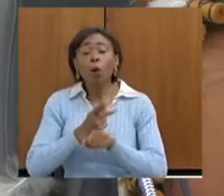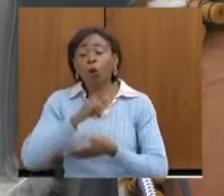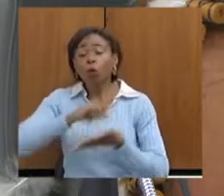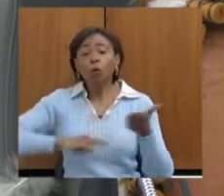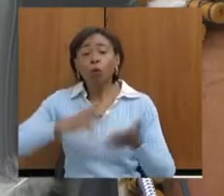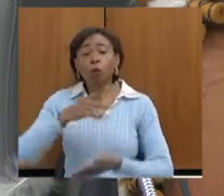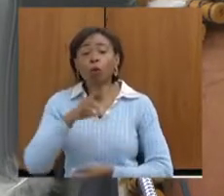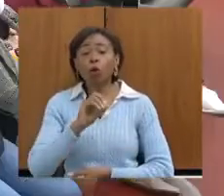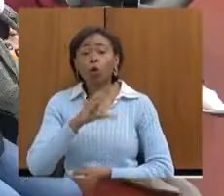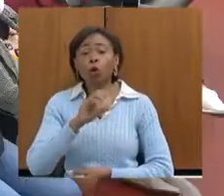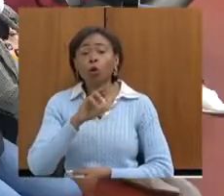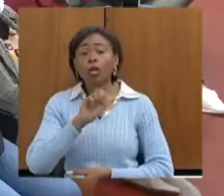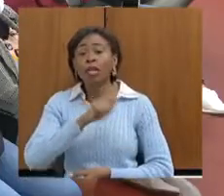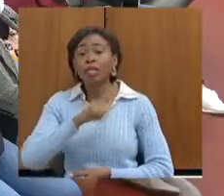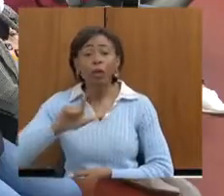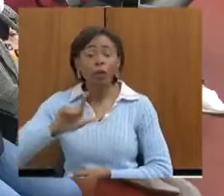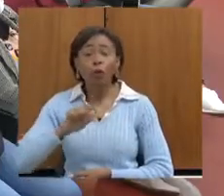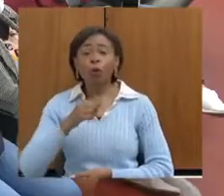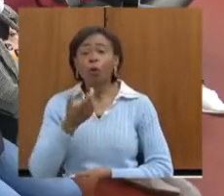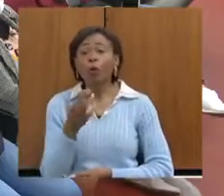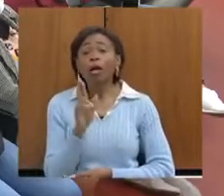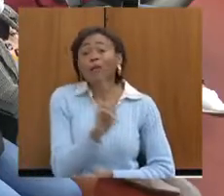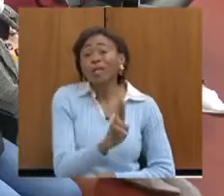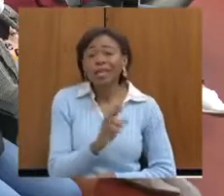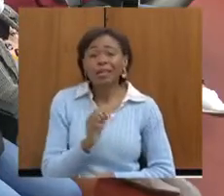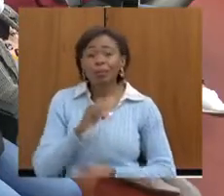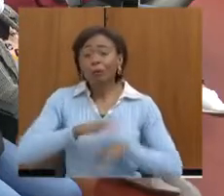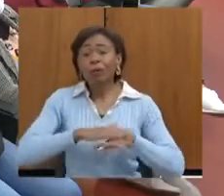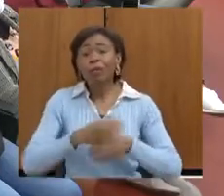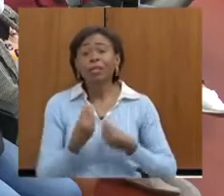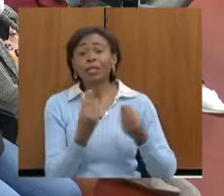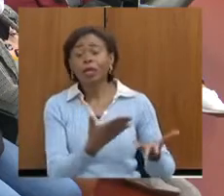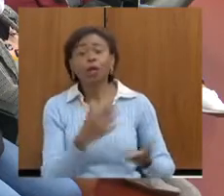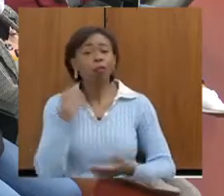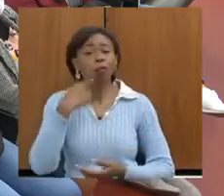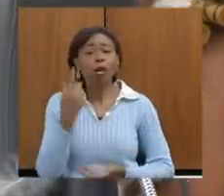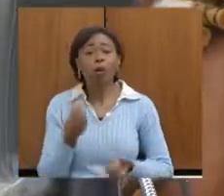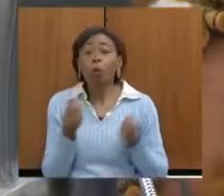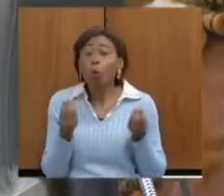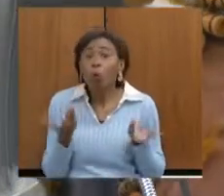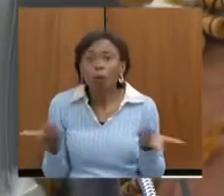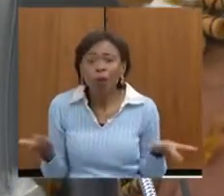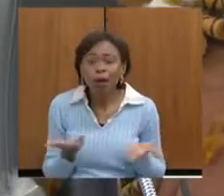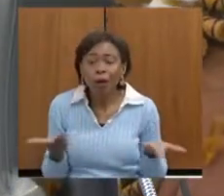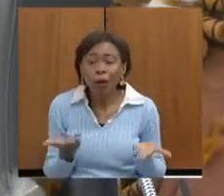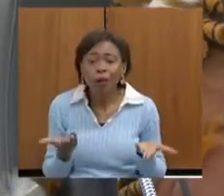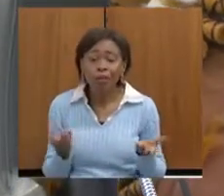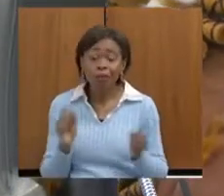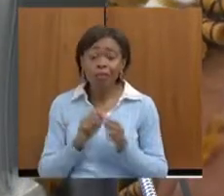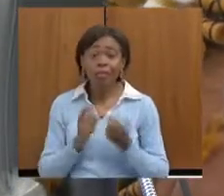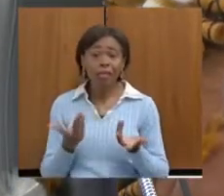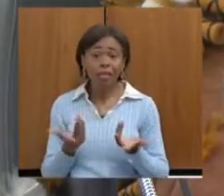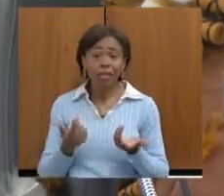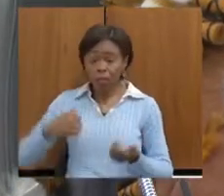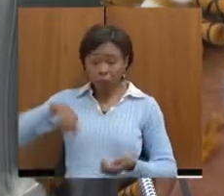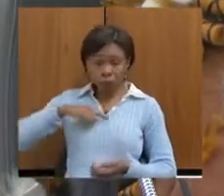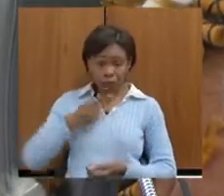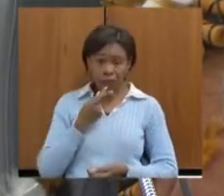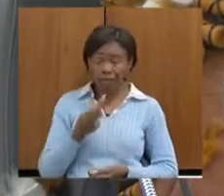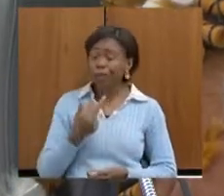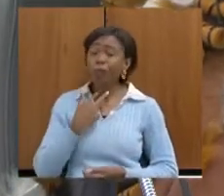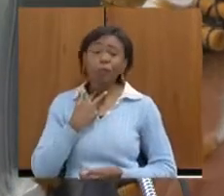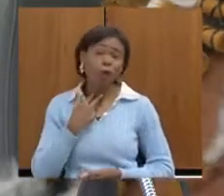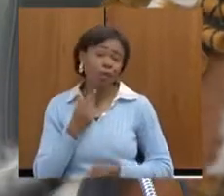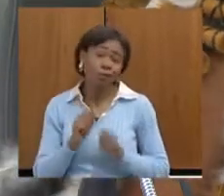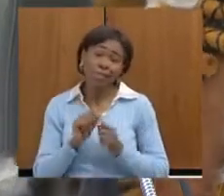que faz fila na casa dos coordenadores do mab hoje com o papelzinho lá para o mab nós vamos dizer não podemos